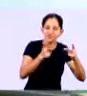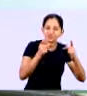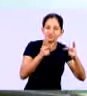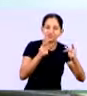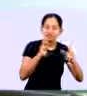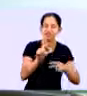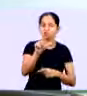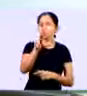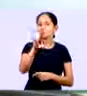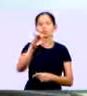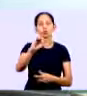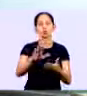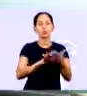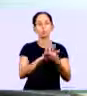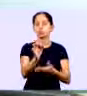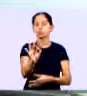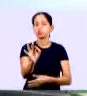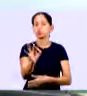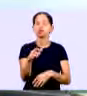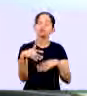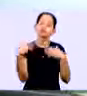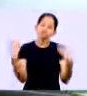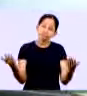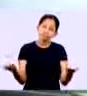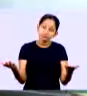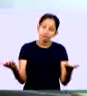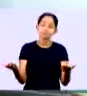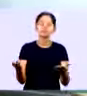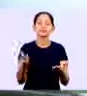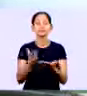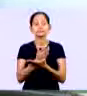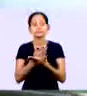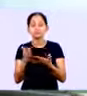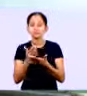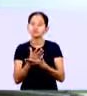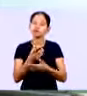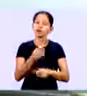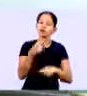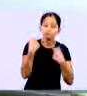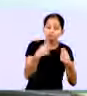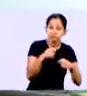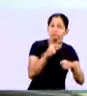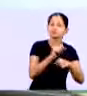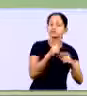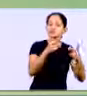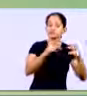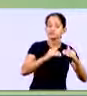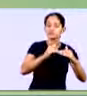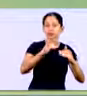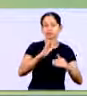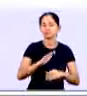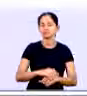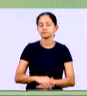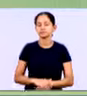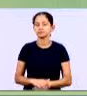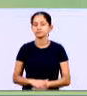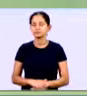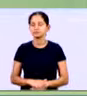cada vez maiores. Ou que o seu lucro não seja compatível com o que você espera de retorno para o negócio. Tá?